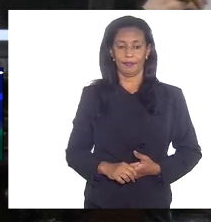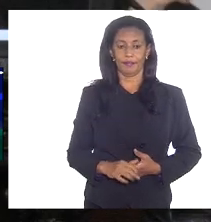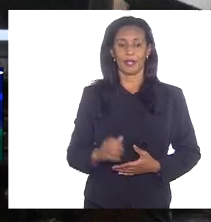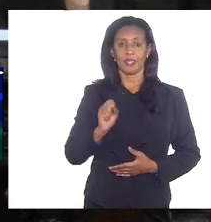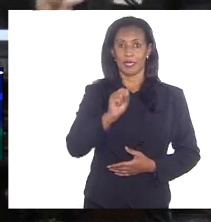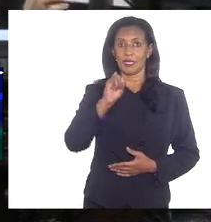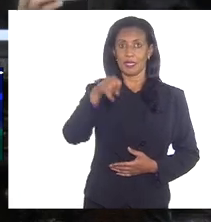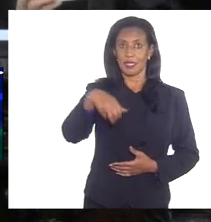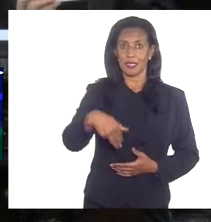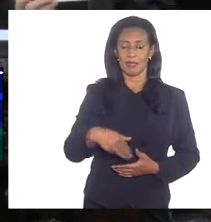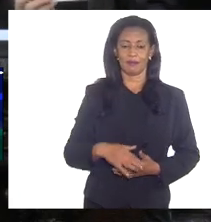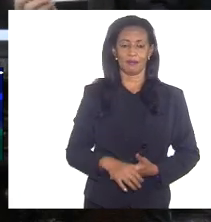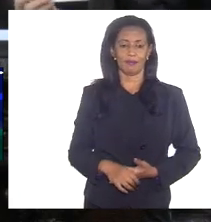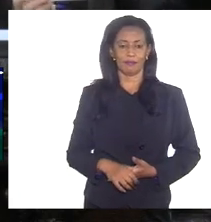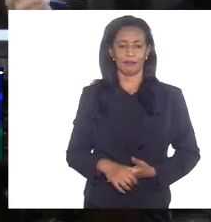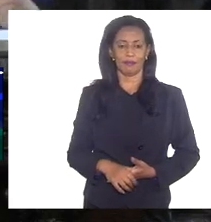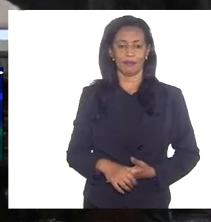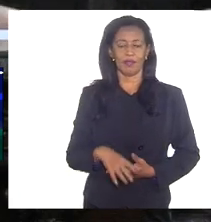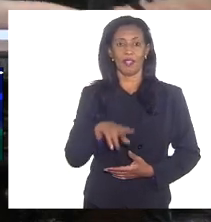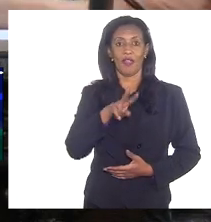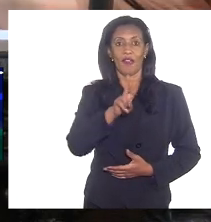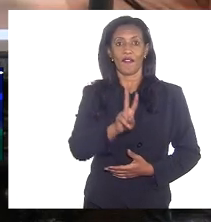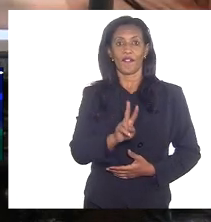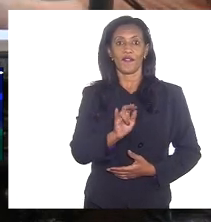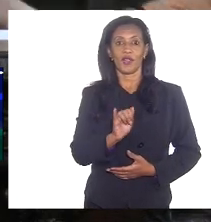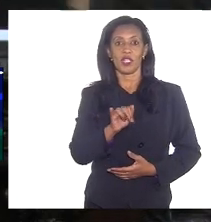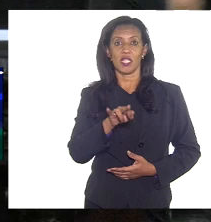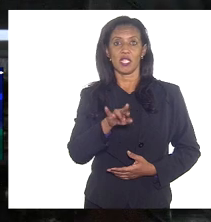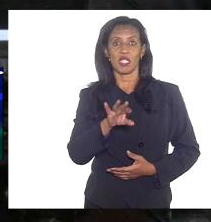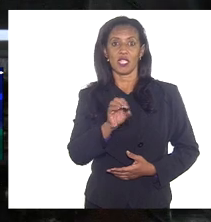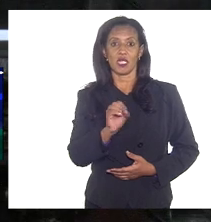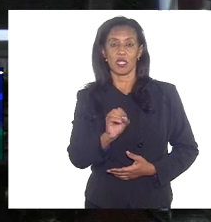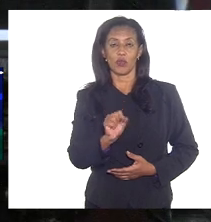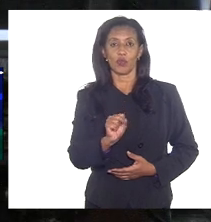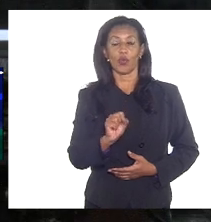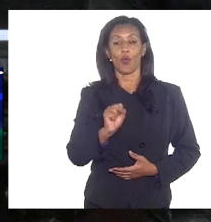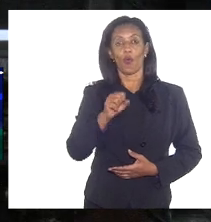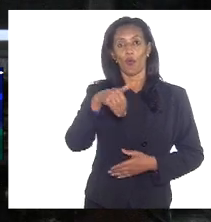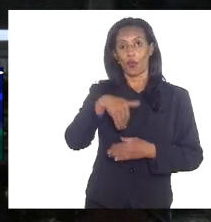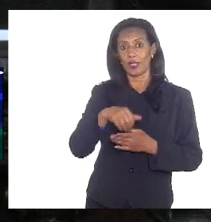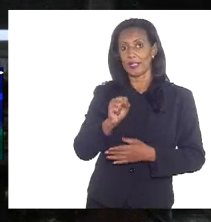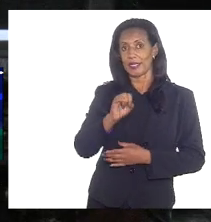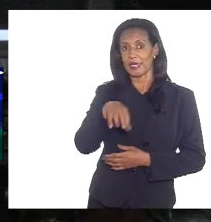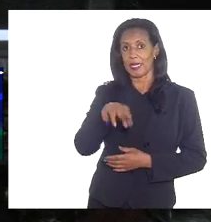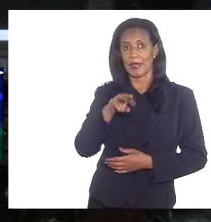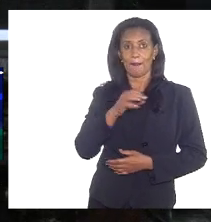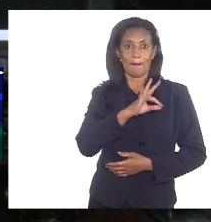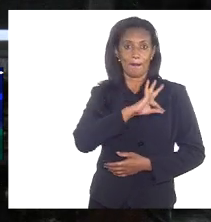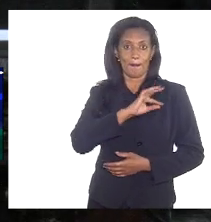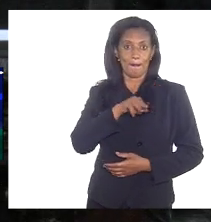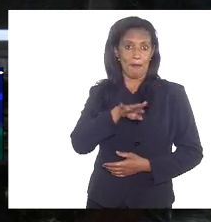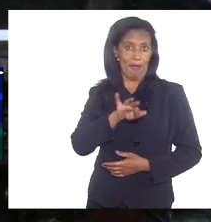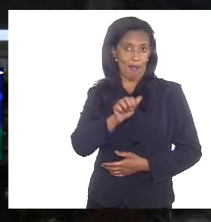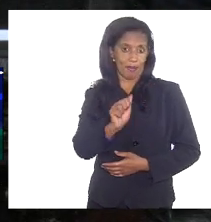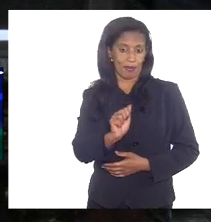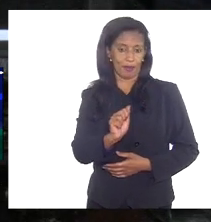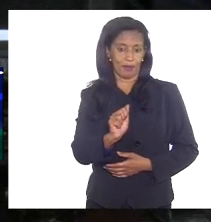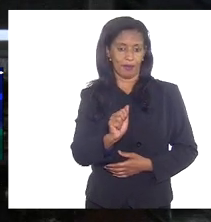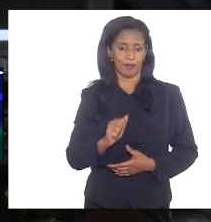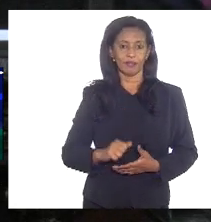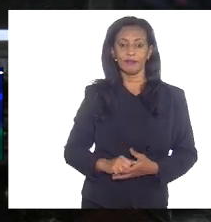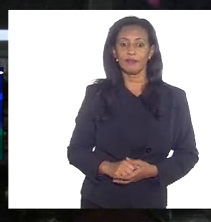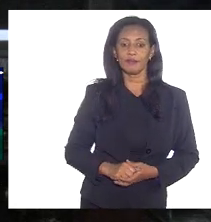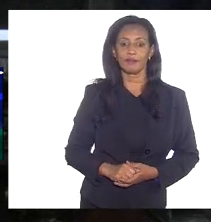votou sim. Deputado Marcos Vinícius, votou sim. Deputada Marta Rocha.